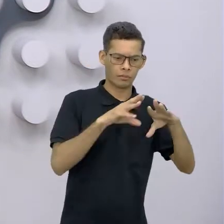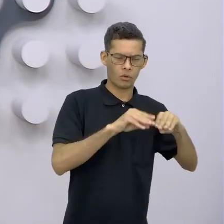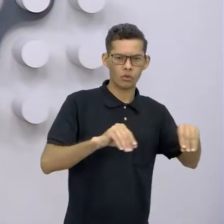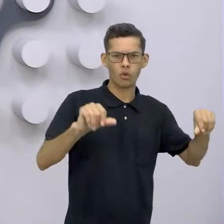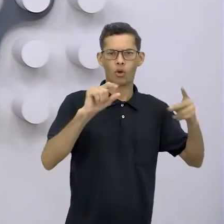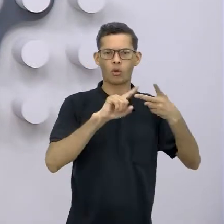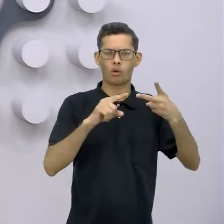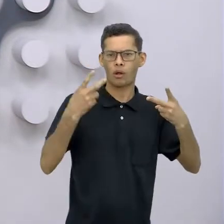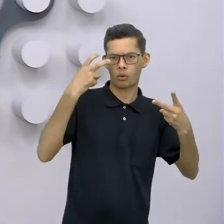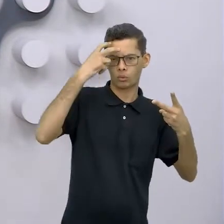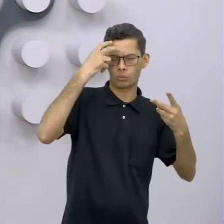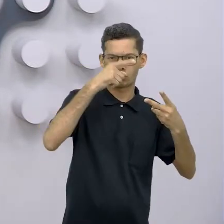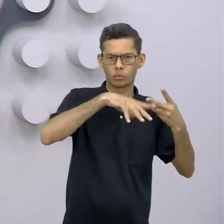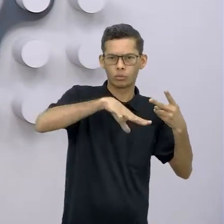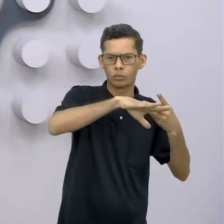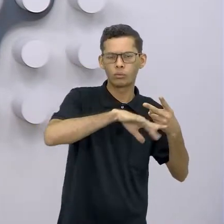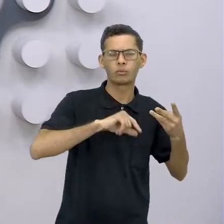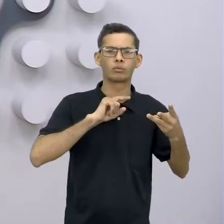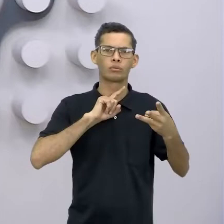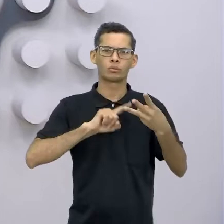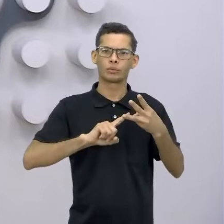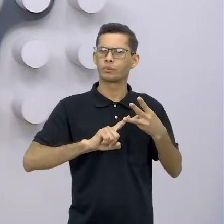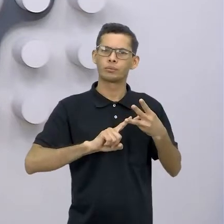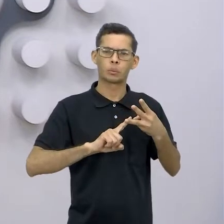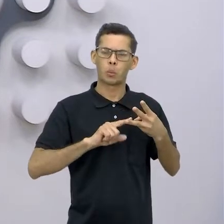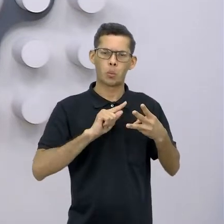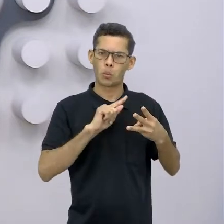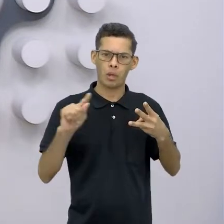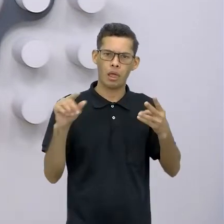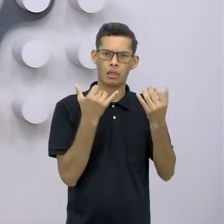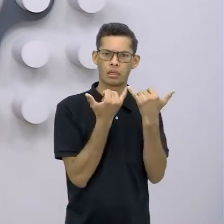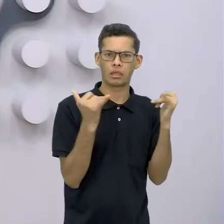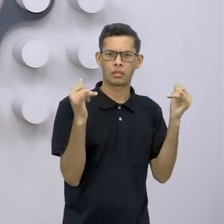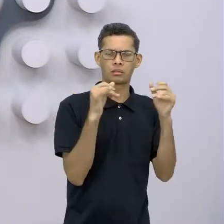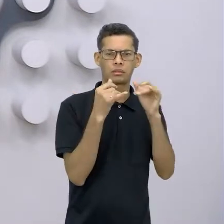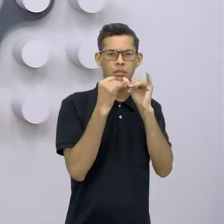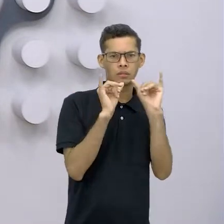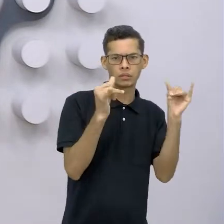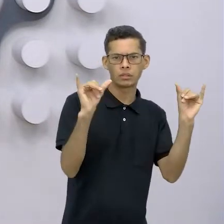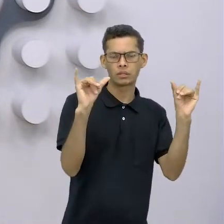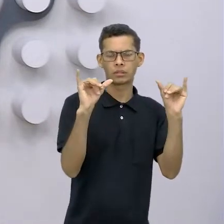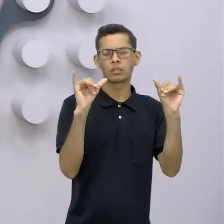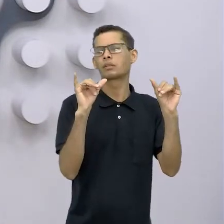do solo, que tem a ver então com energias